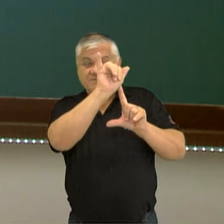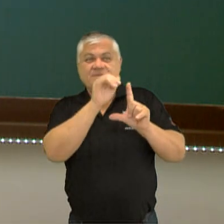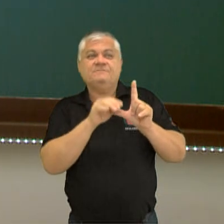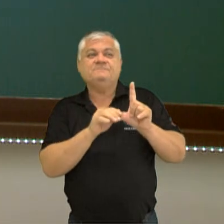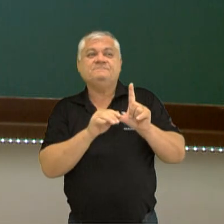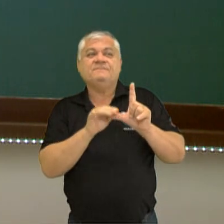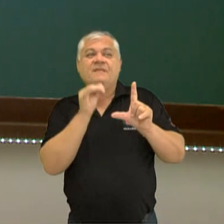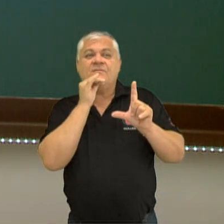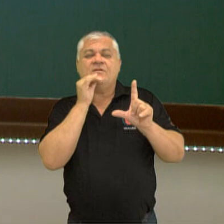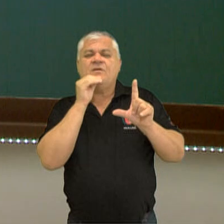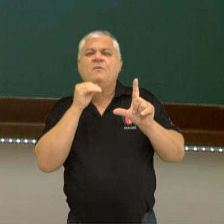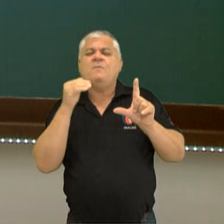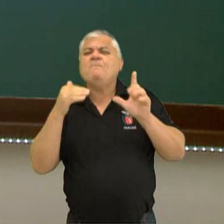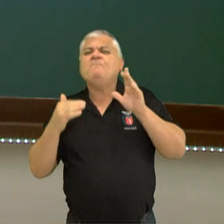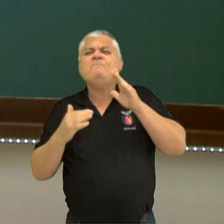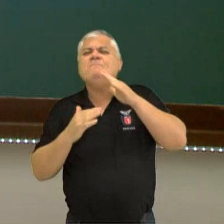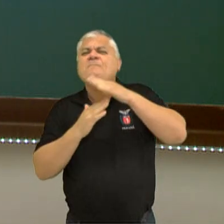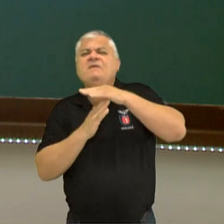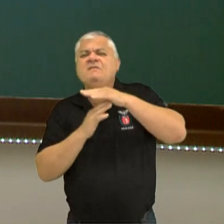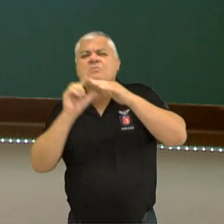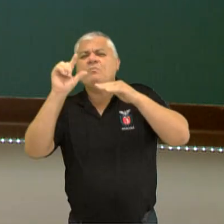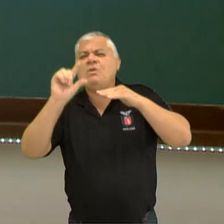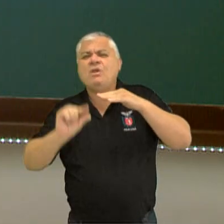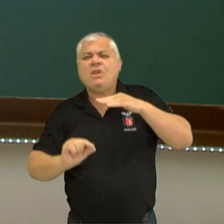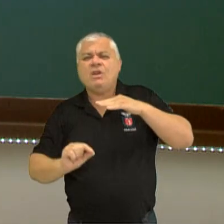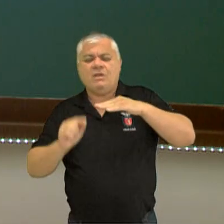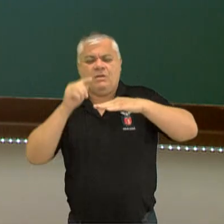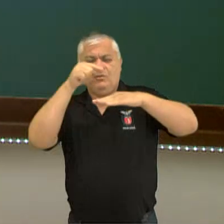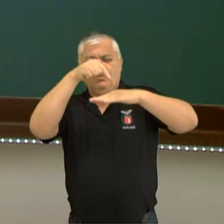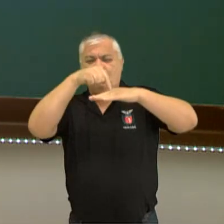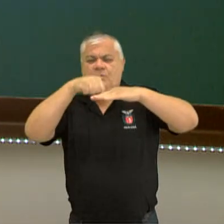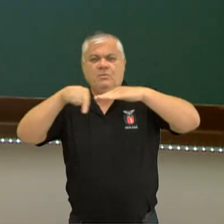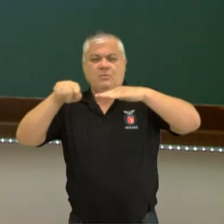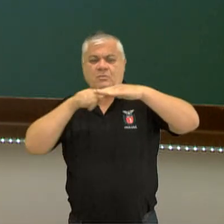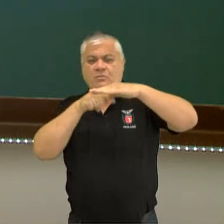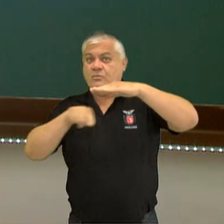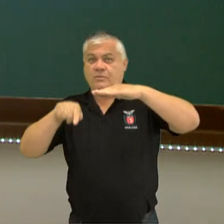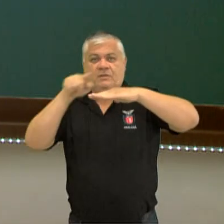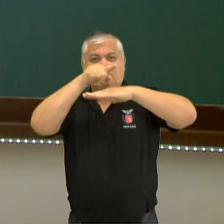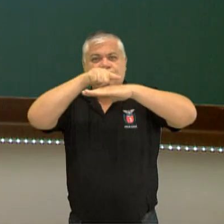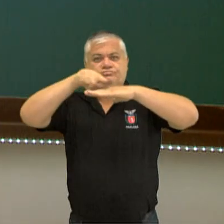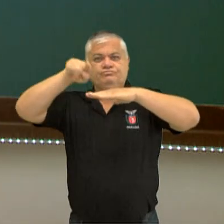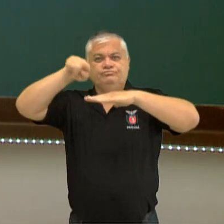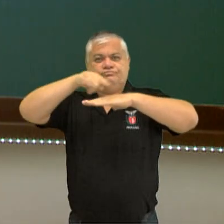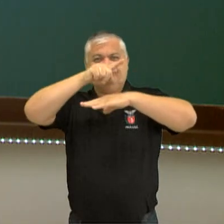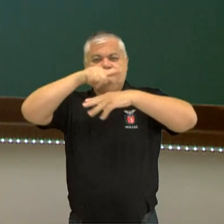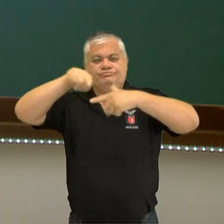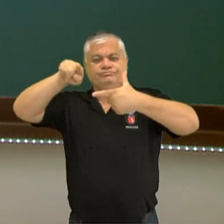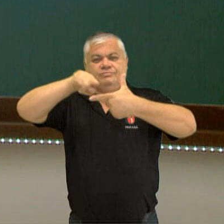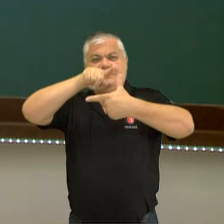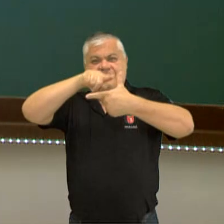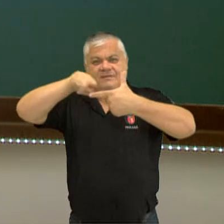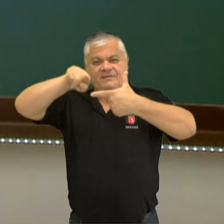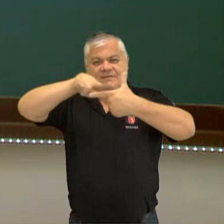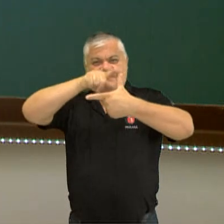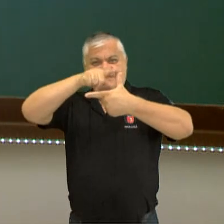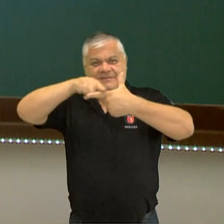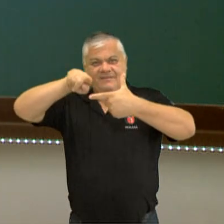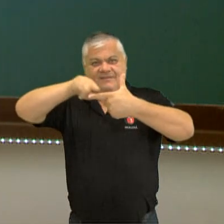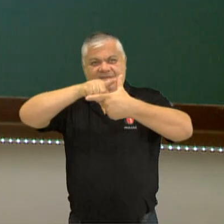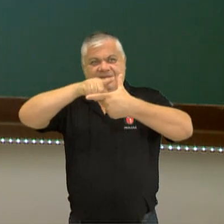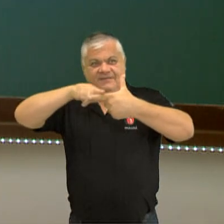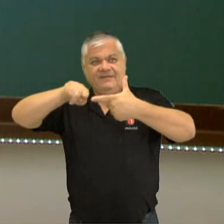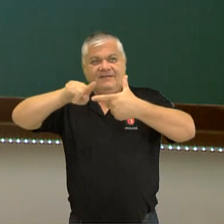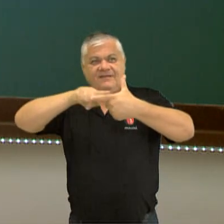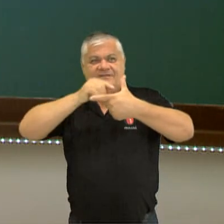O ponto mínimo é o ponto que está mais abaixo da curva, não teremos nenhum ponto aqui para baixo, tá? Então, o ponto mínimo que está